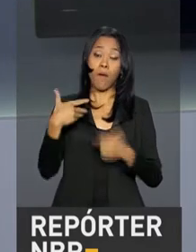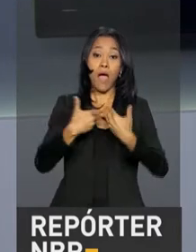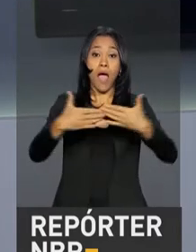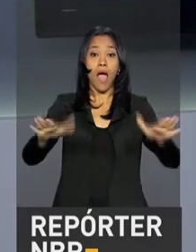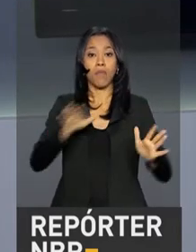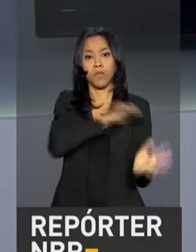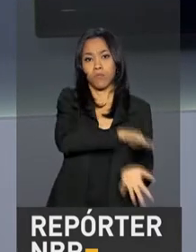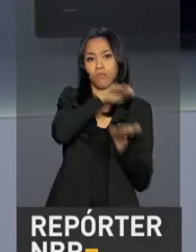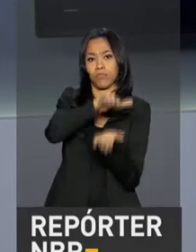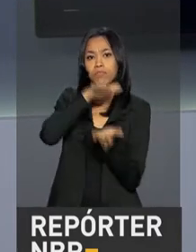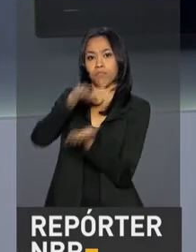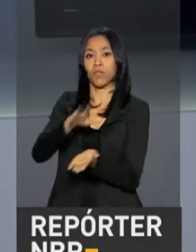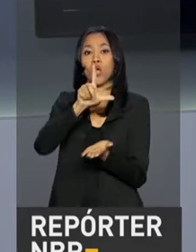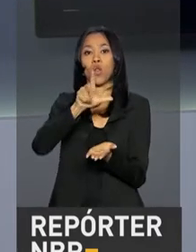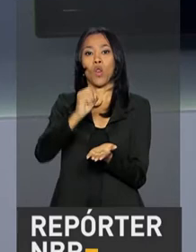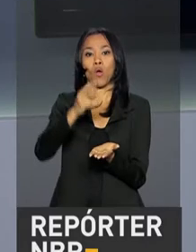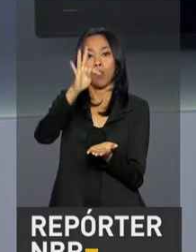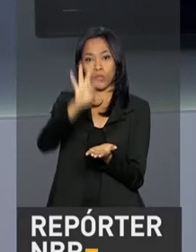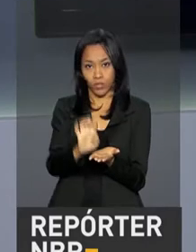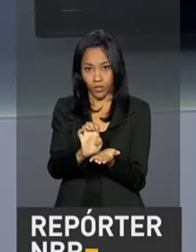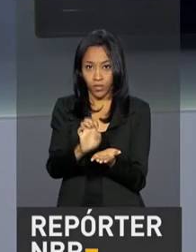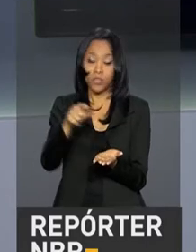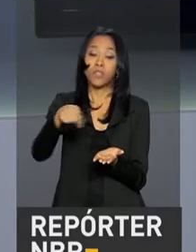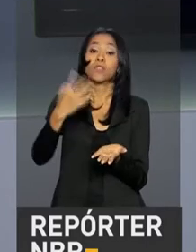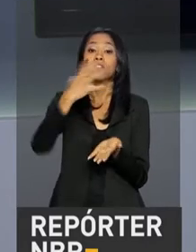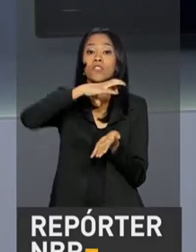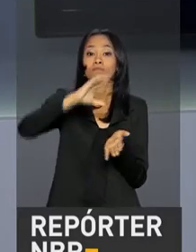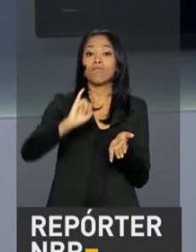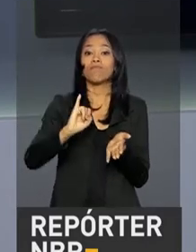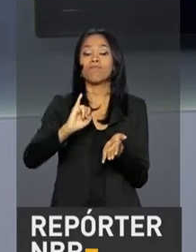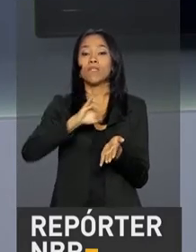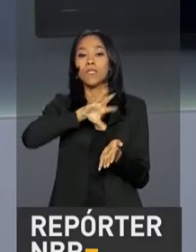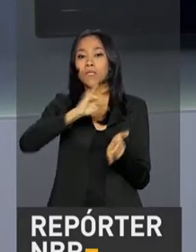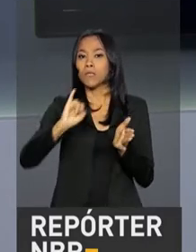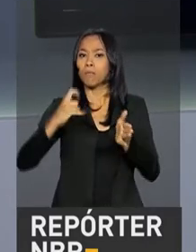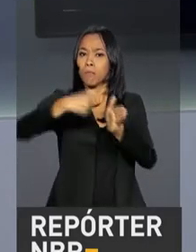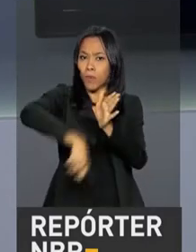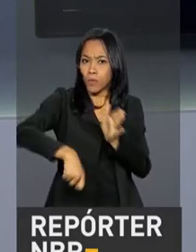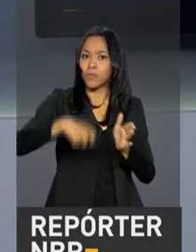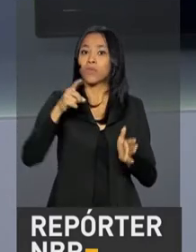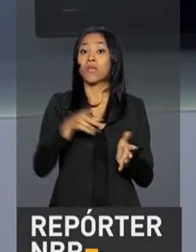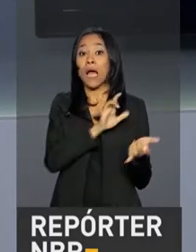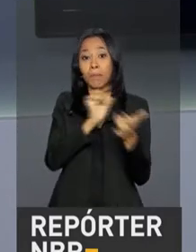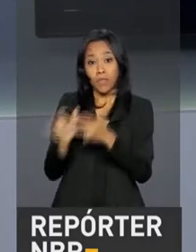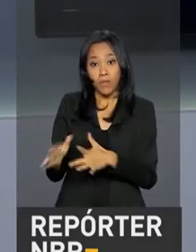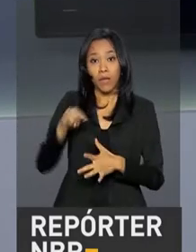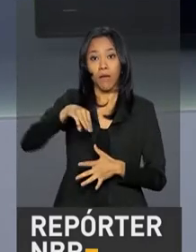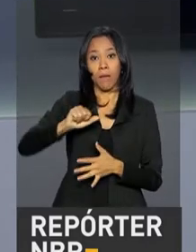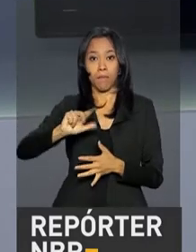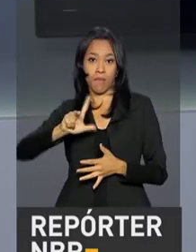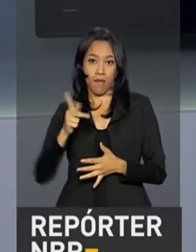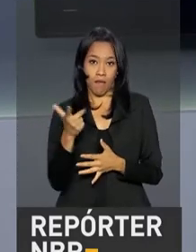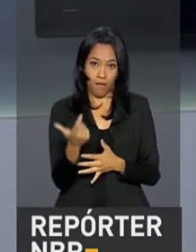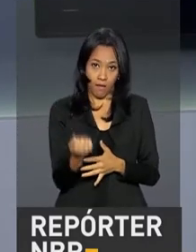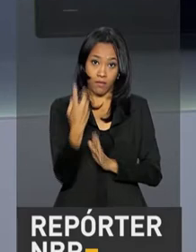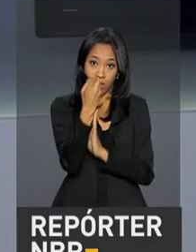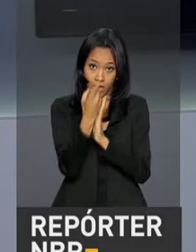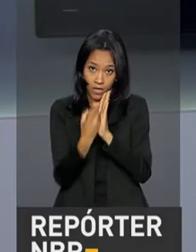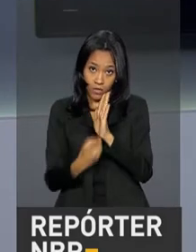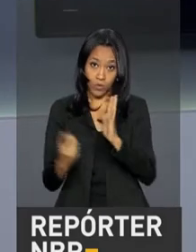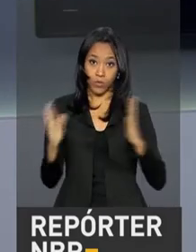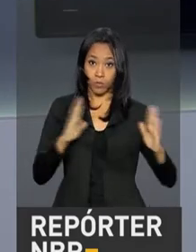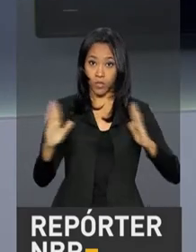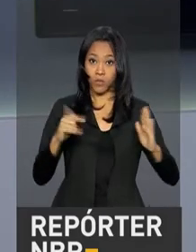do imposto de renda de pessoa física deixarão a malha fina declarações referentes aos exercícios de 2008 a 2017